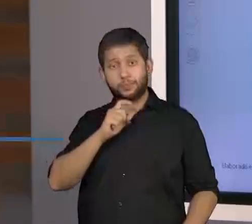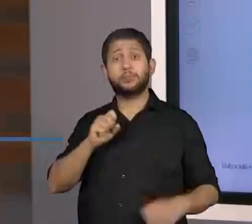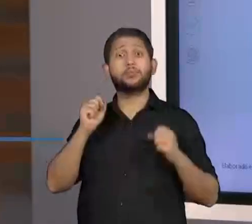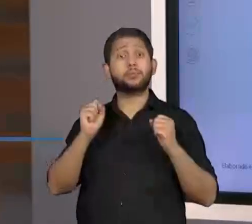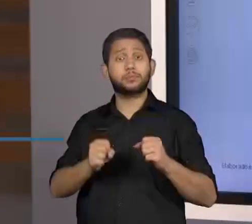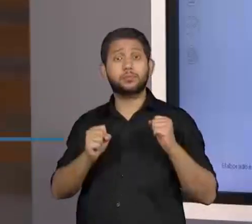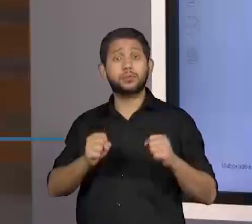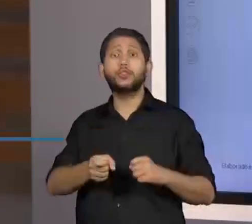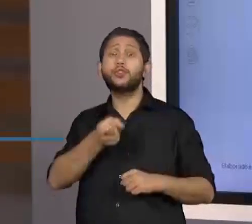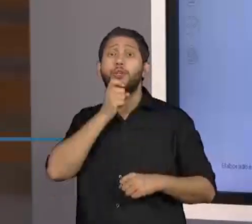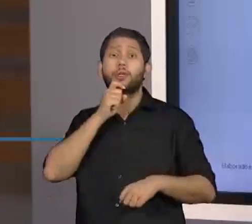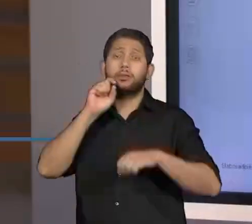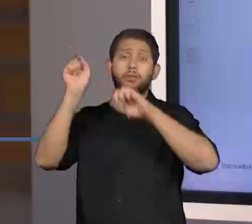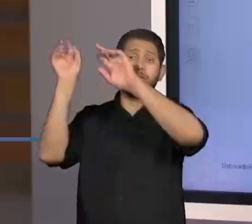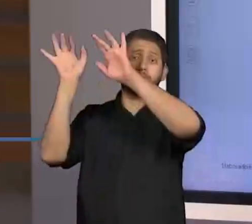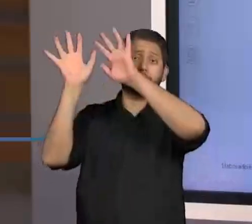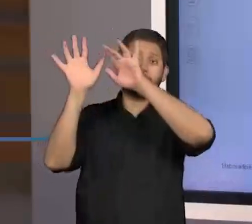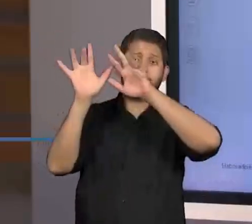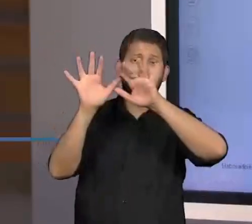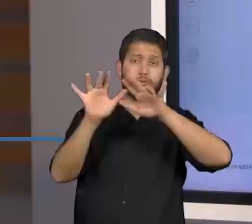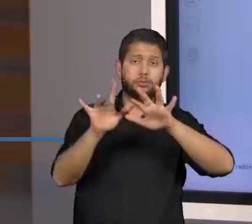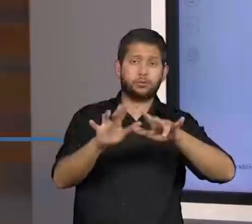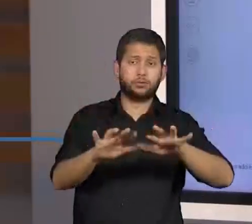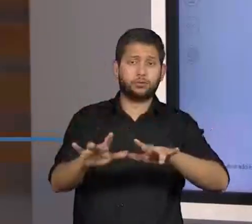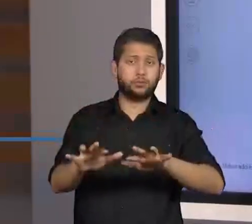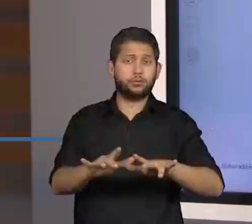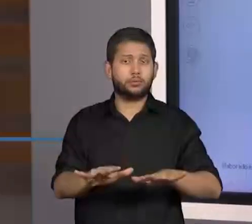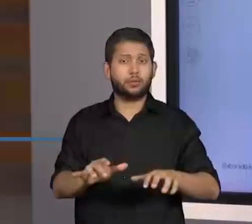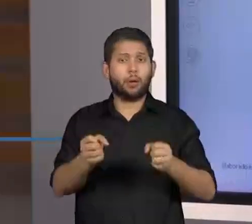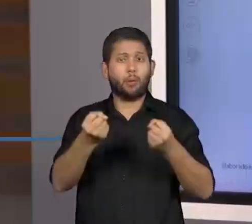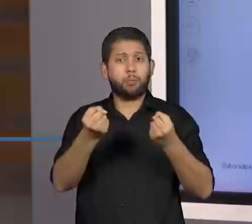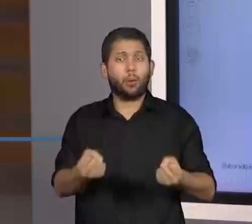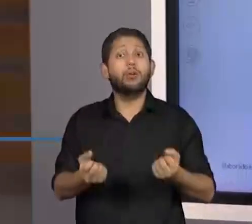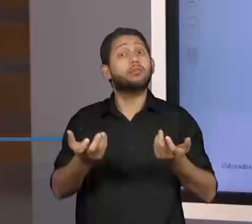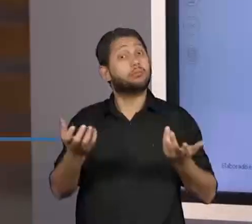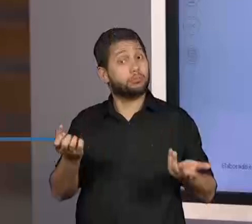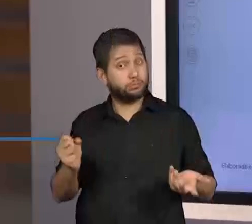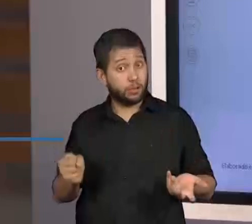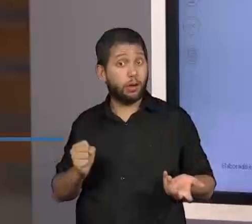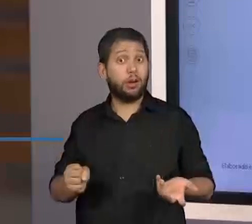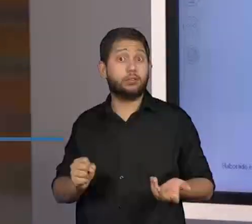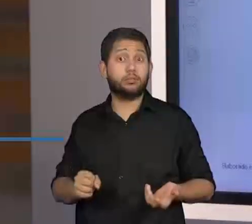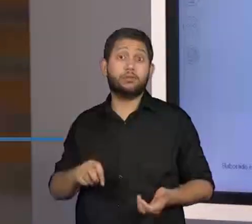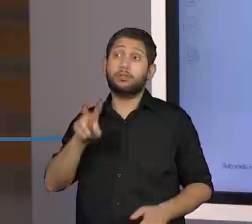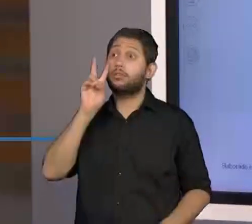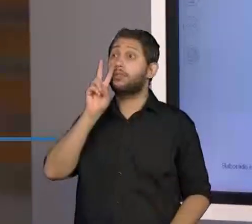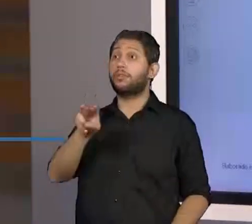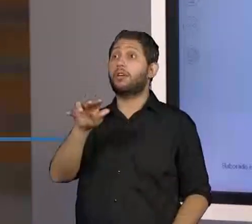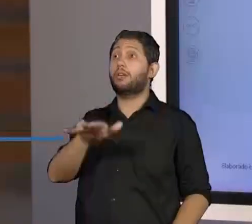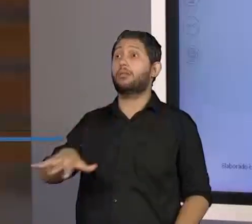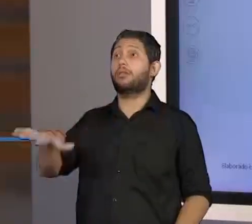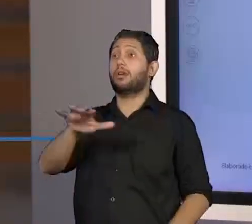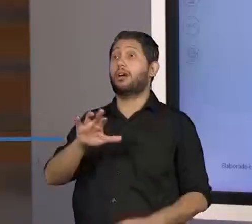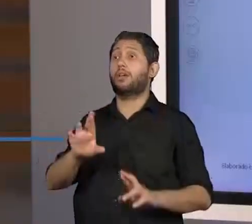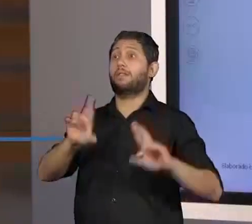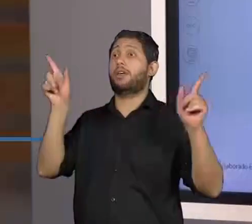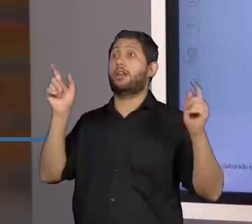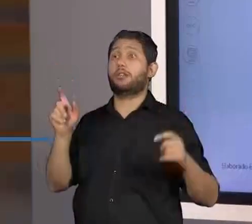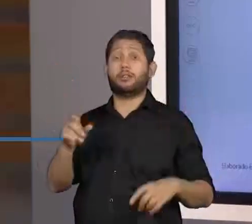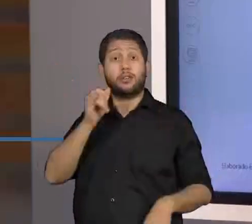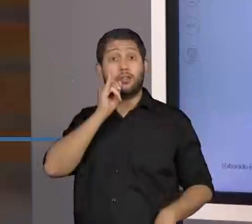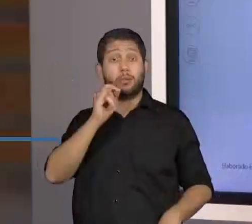quando vai mudando as estações, a paisagem com os gelos modifica completamente diferente. Fica